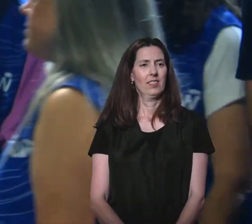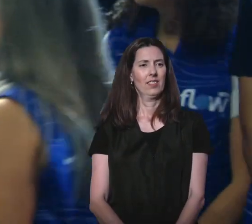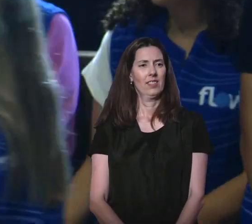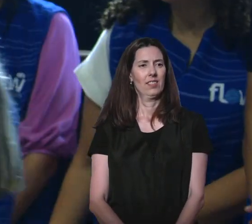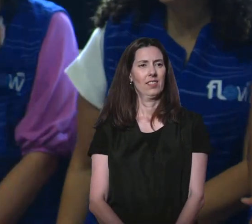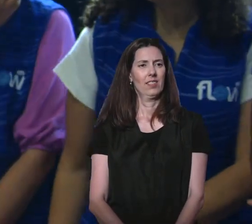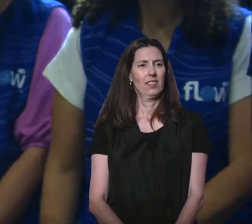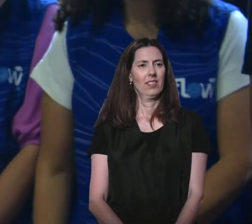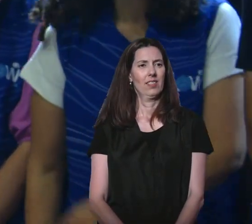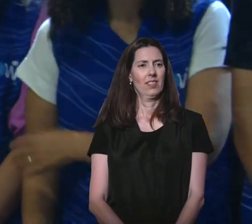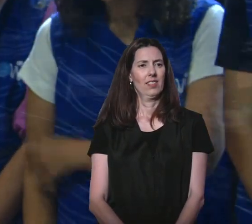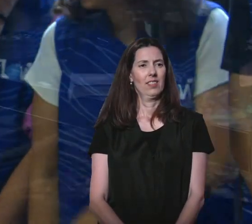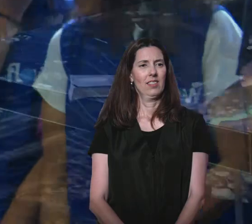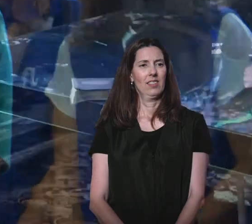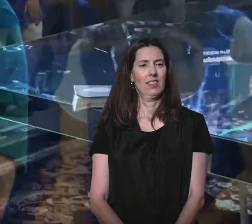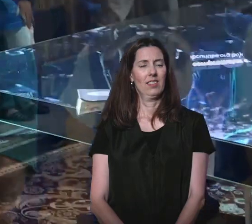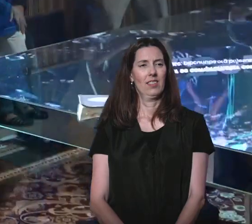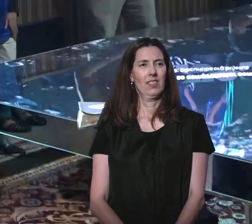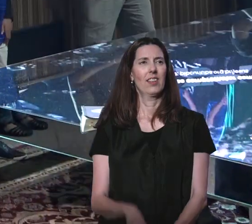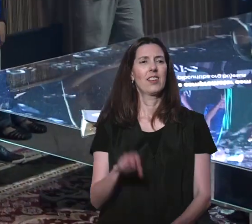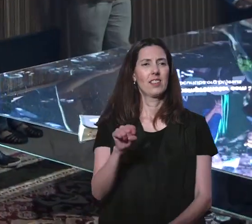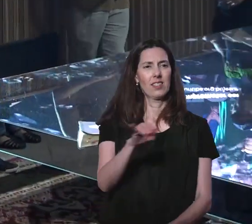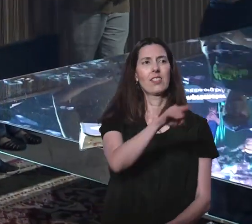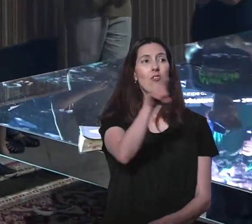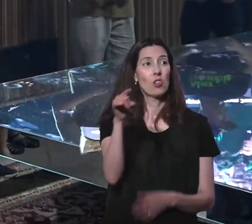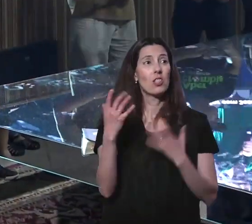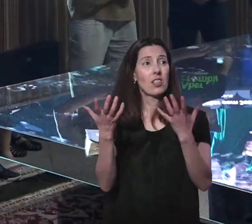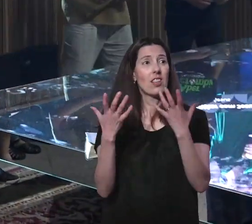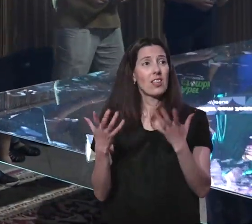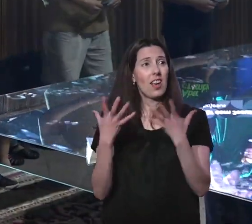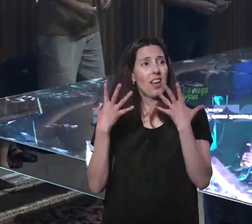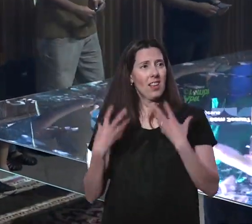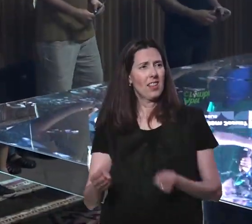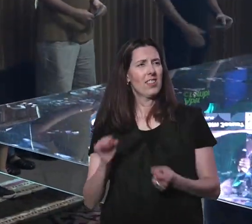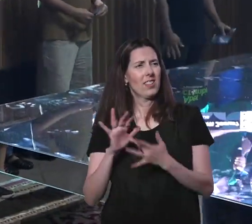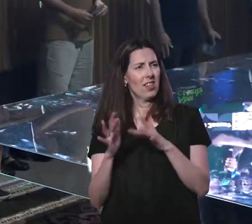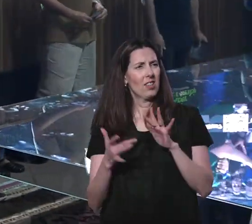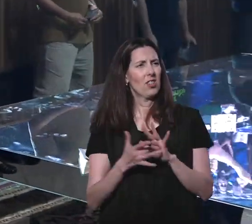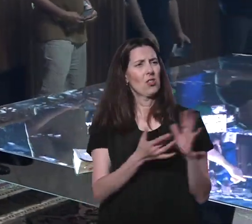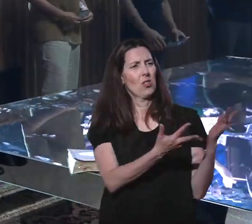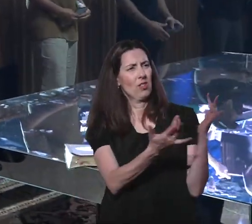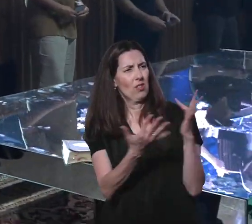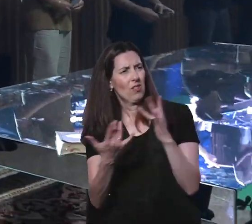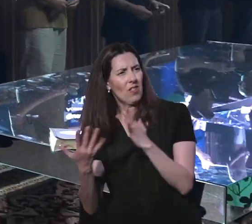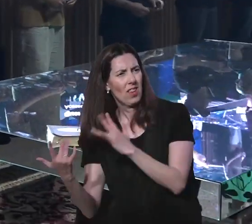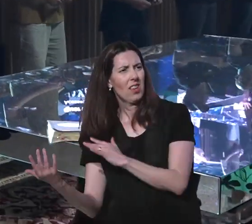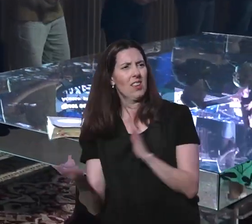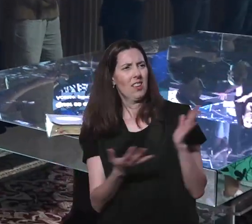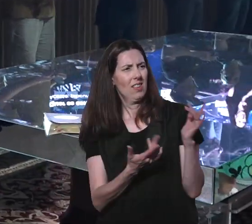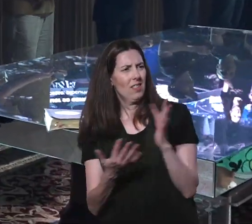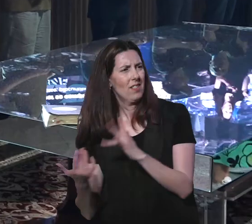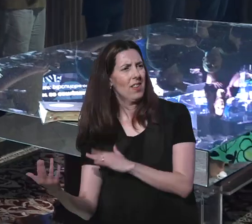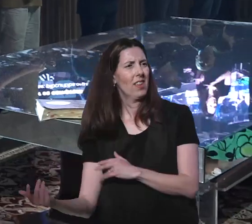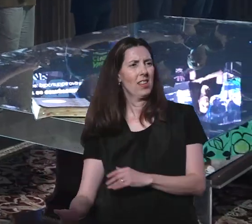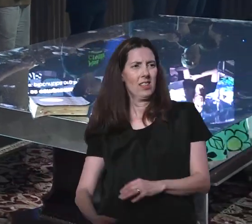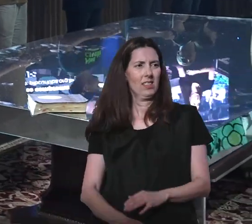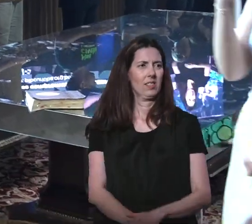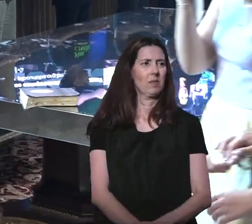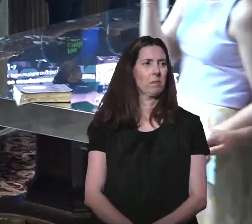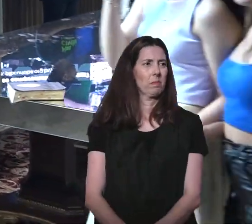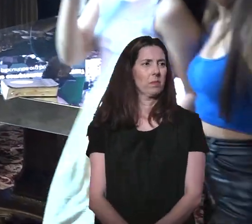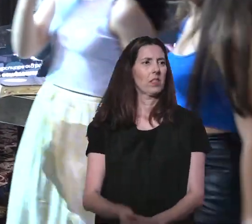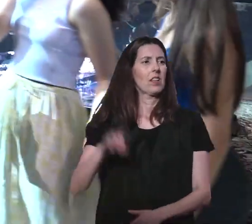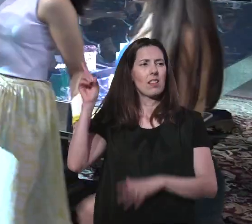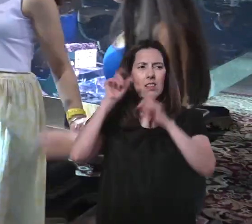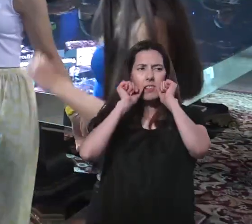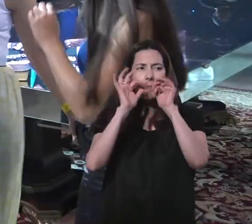Se você quer entregar a sua vida para Jesus, eu quero que você venha aqui. Venha, pode vir, pode vir. Não tenha vergonha, Deus